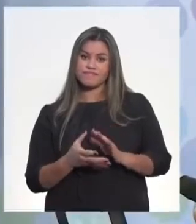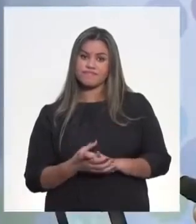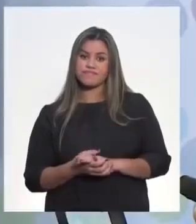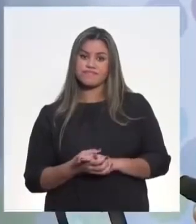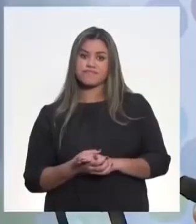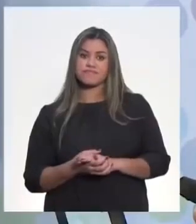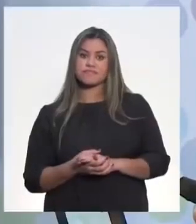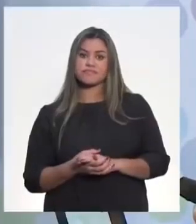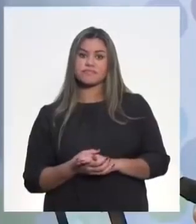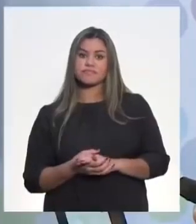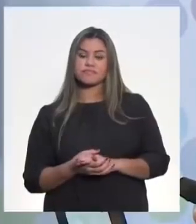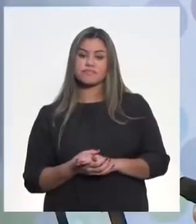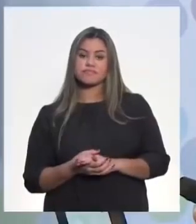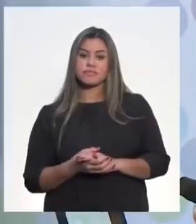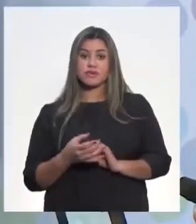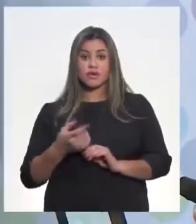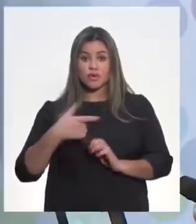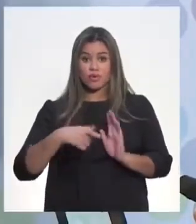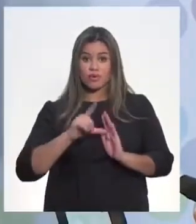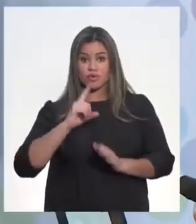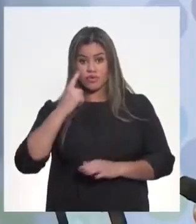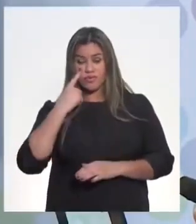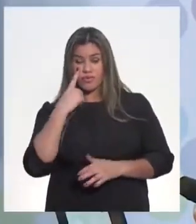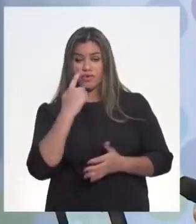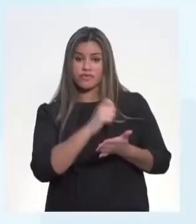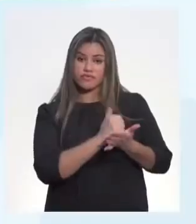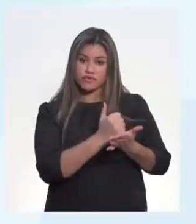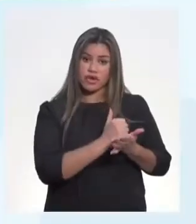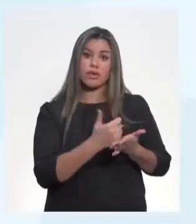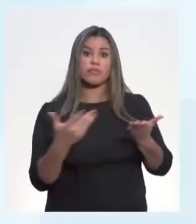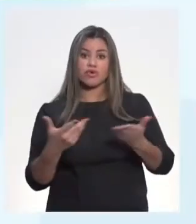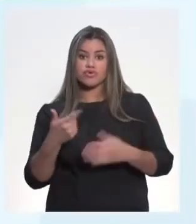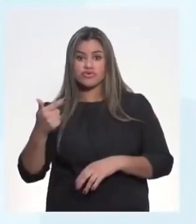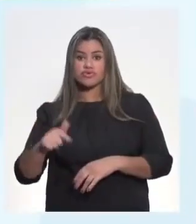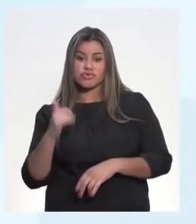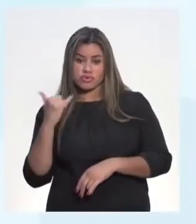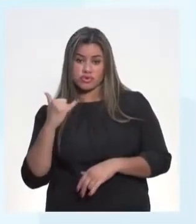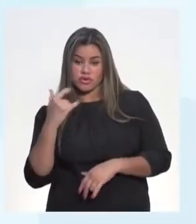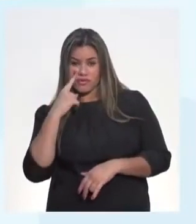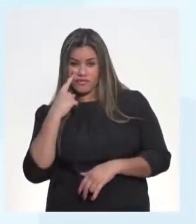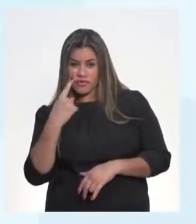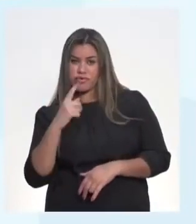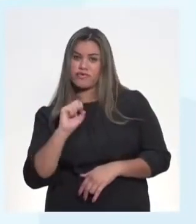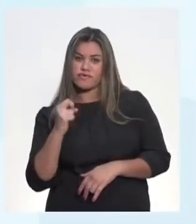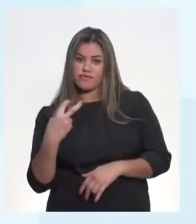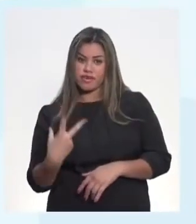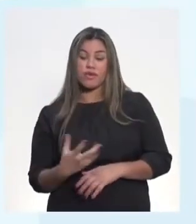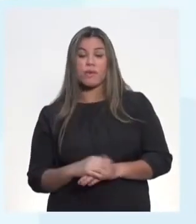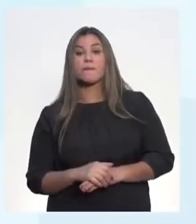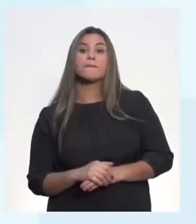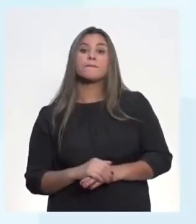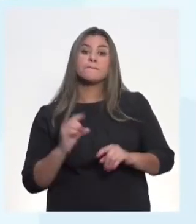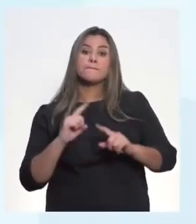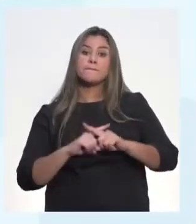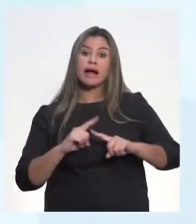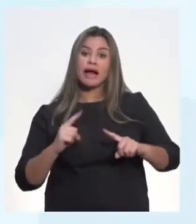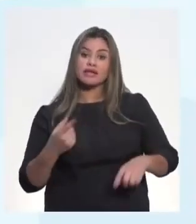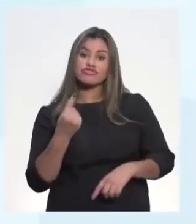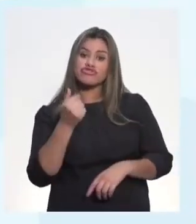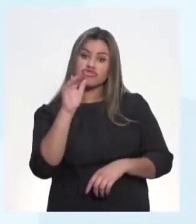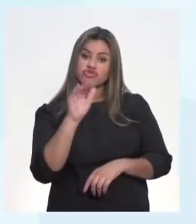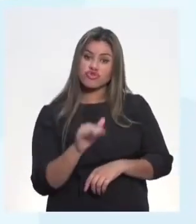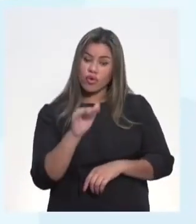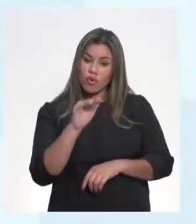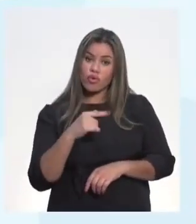e retomou na aula de hoje. Nos descontos, ela é subtraída do valor atual